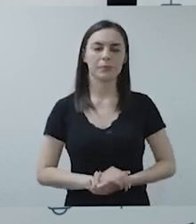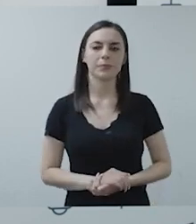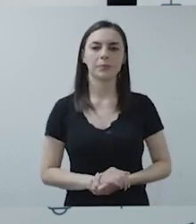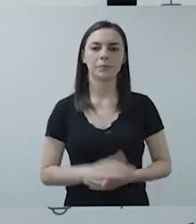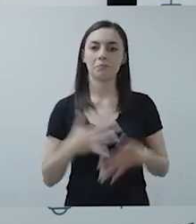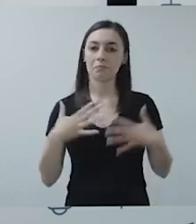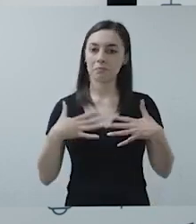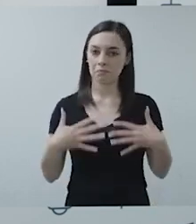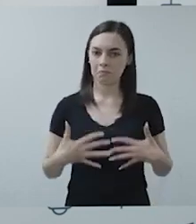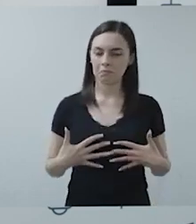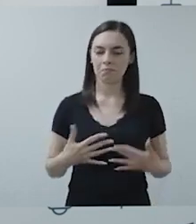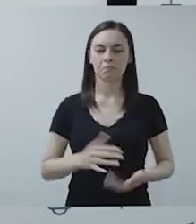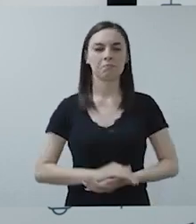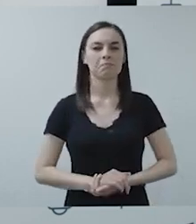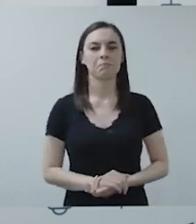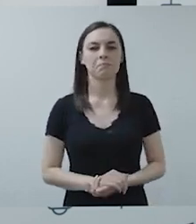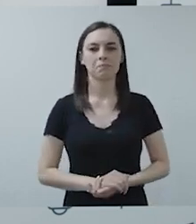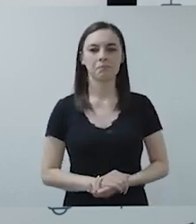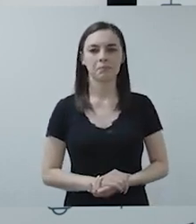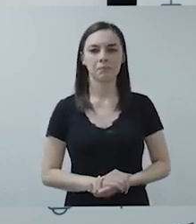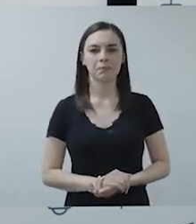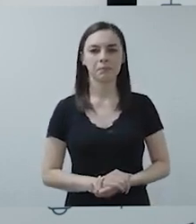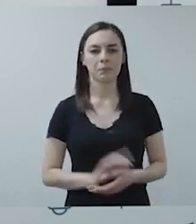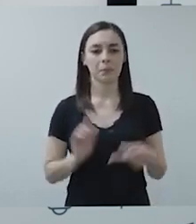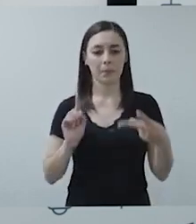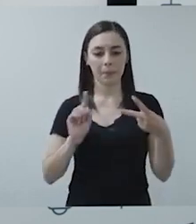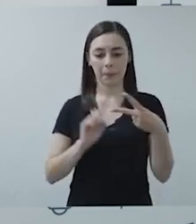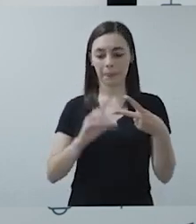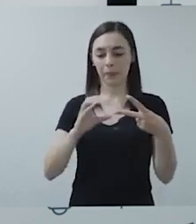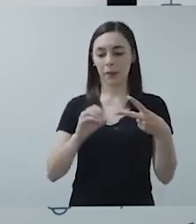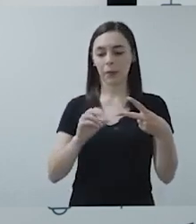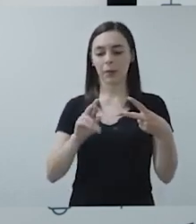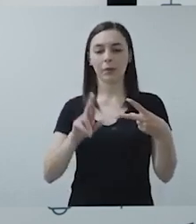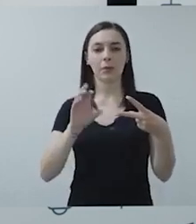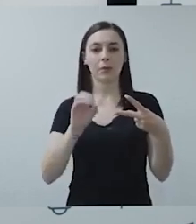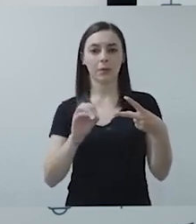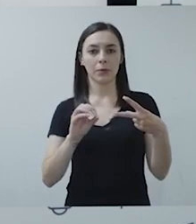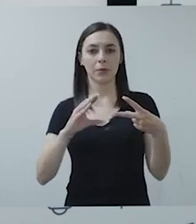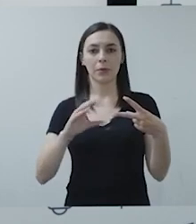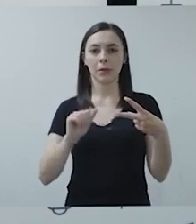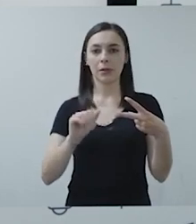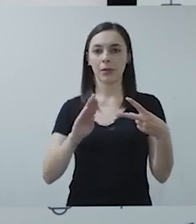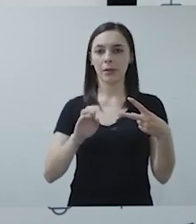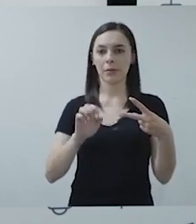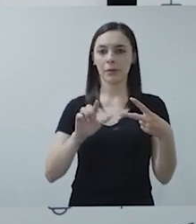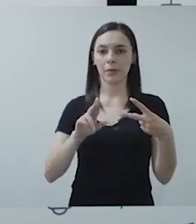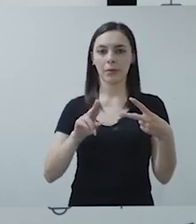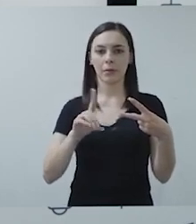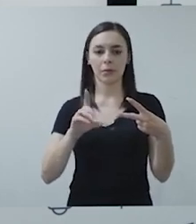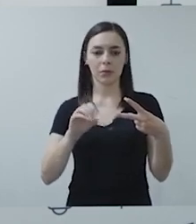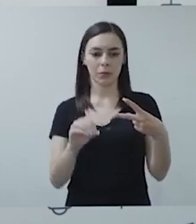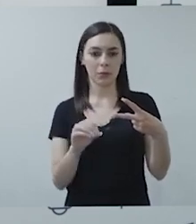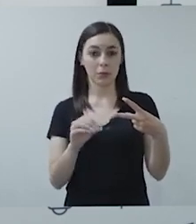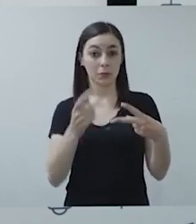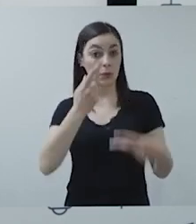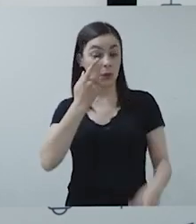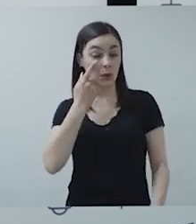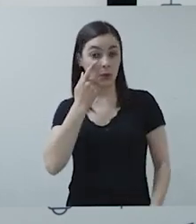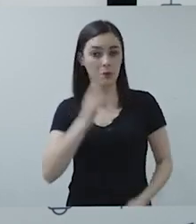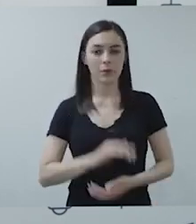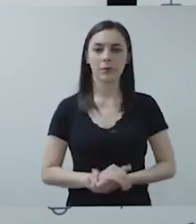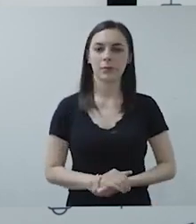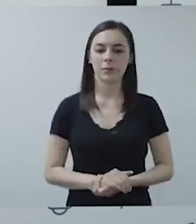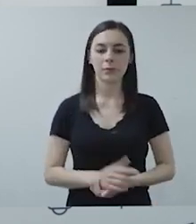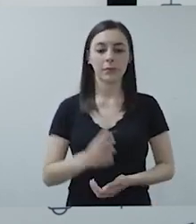corpo, certo? E o couro cabeludo, o que é? O couro cabeludo, olhem lá, é